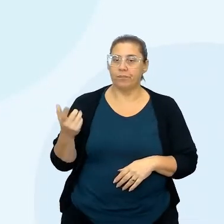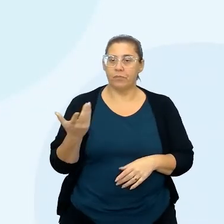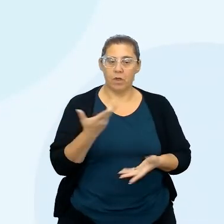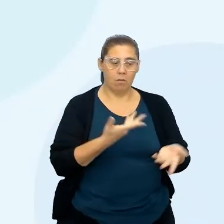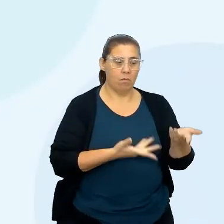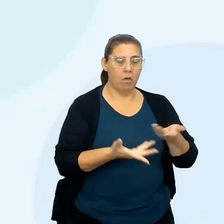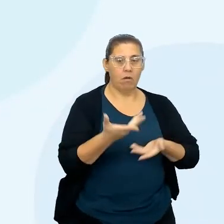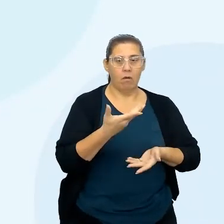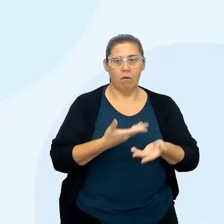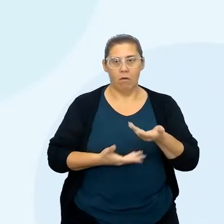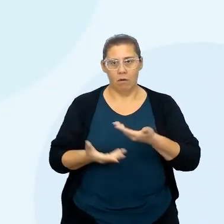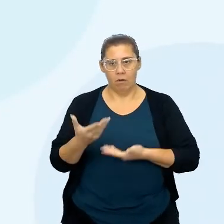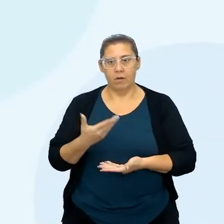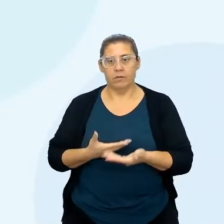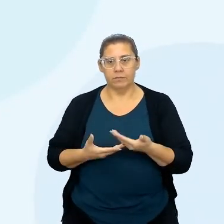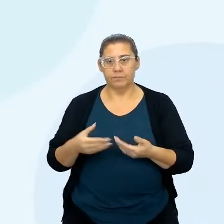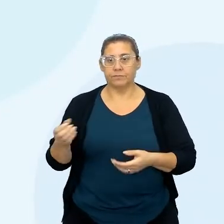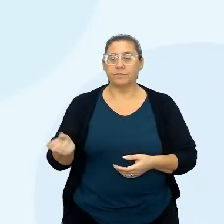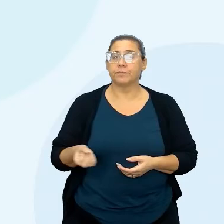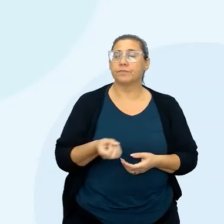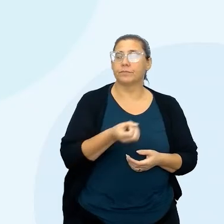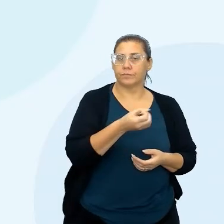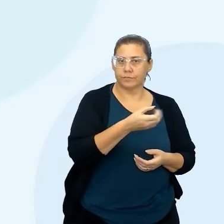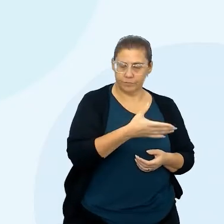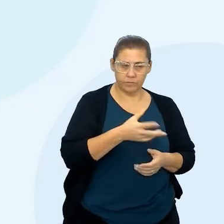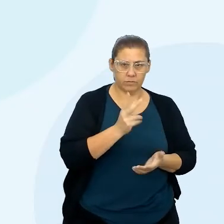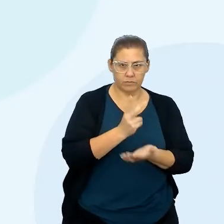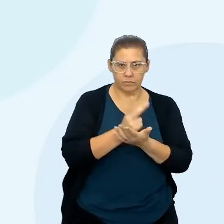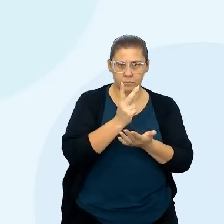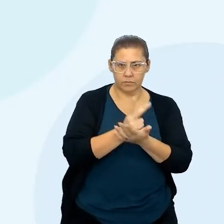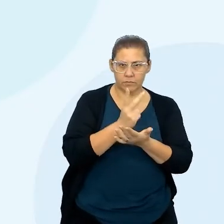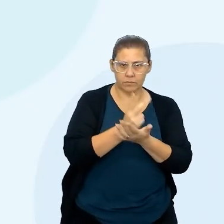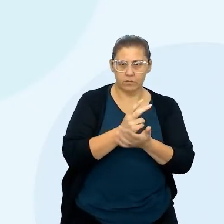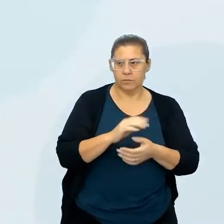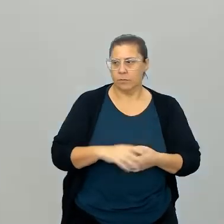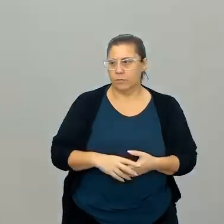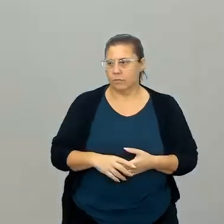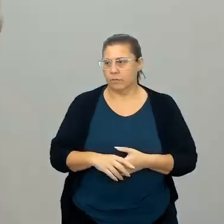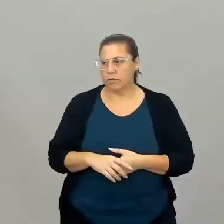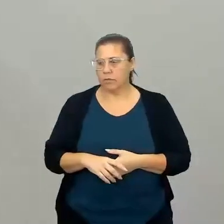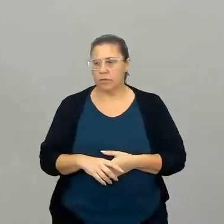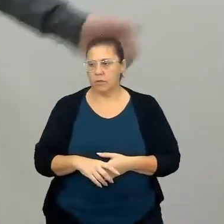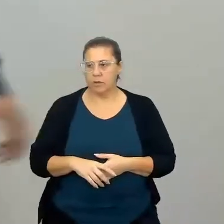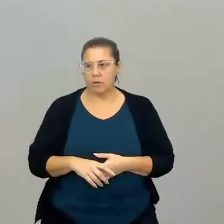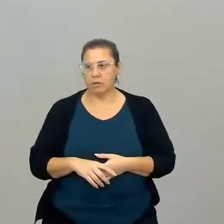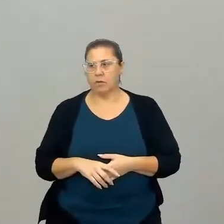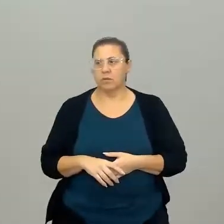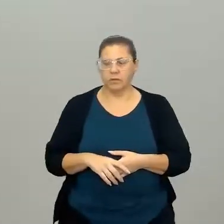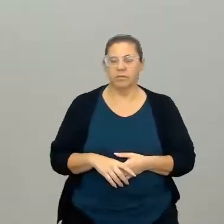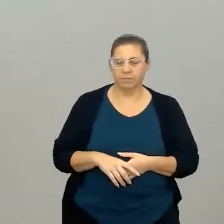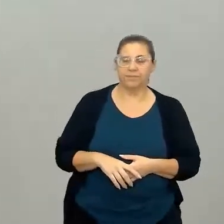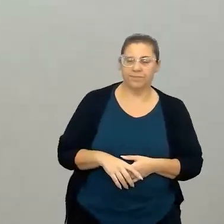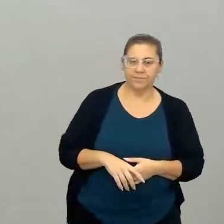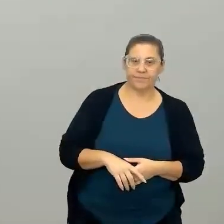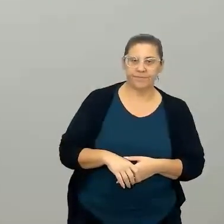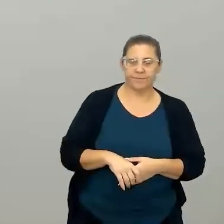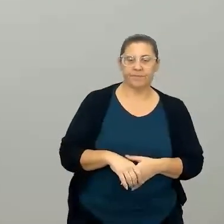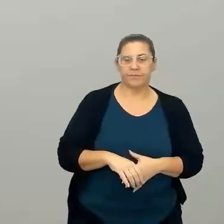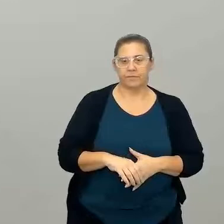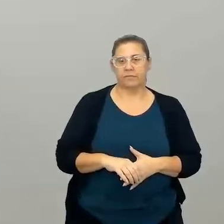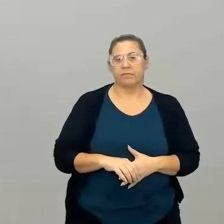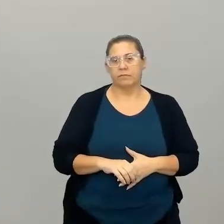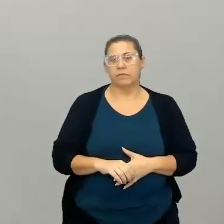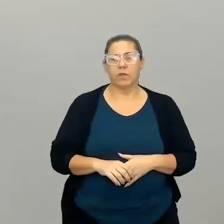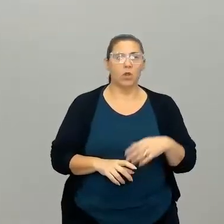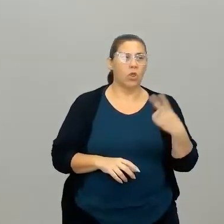pela cyberfísica, inovação constante. Pois é, daqui 2 anos a gente vai começar a ter que trocar um monte de aparelho.